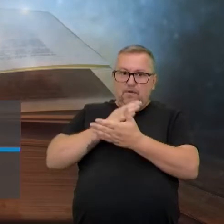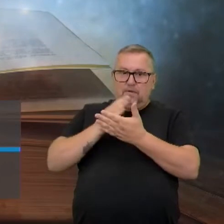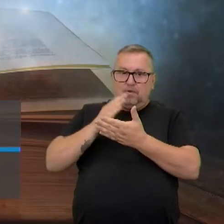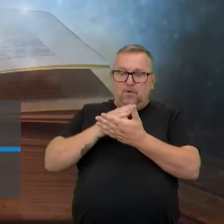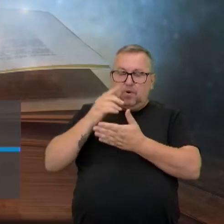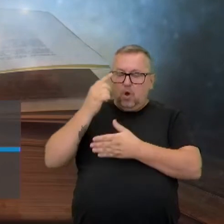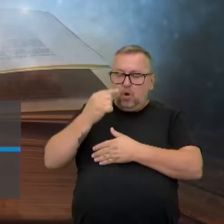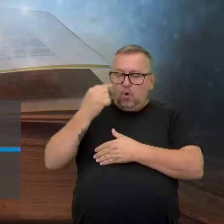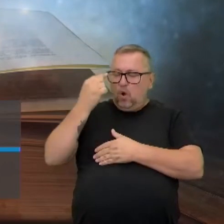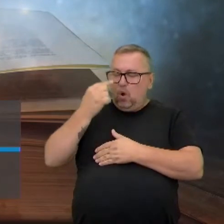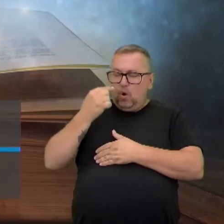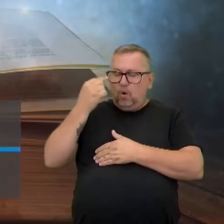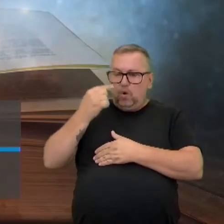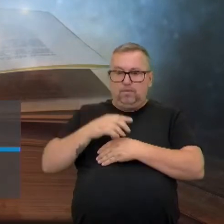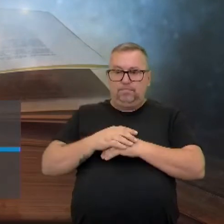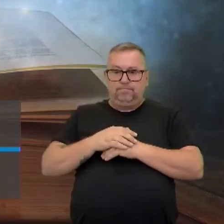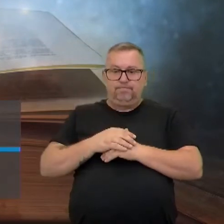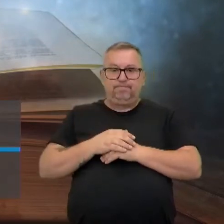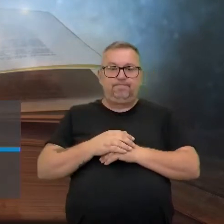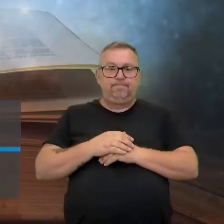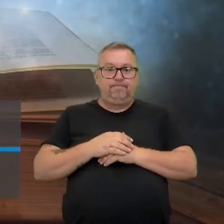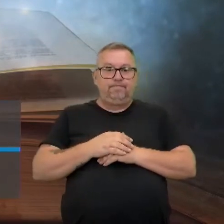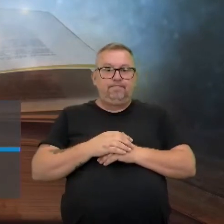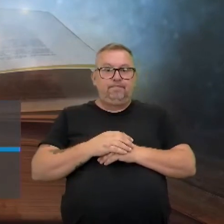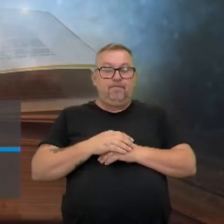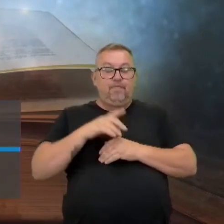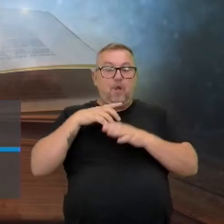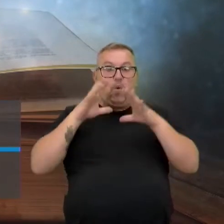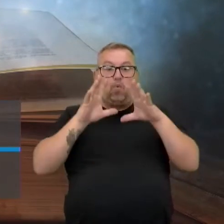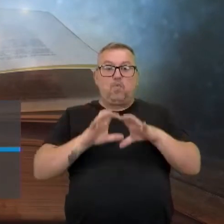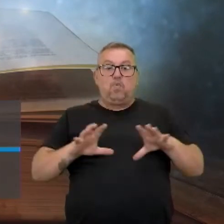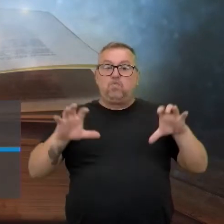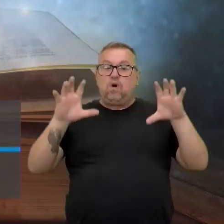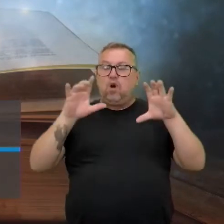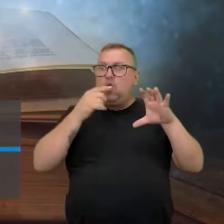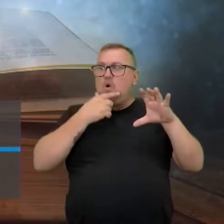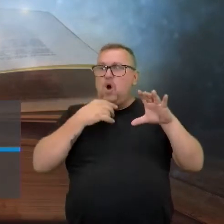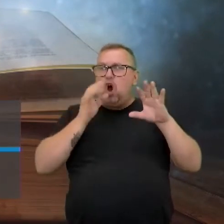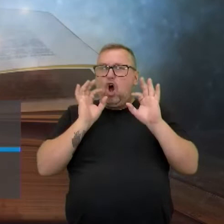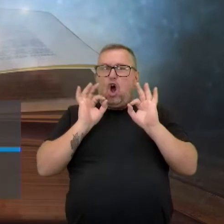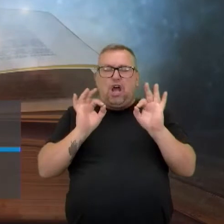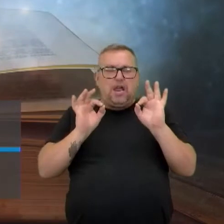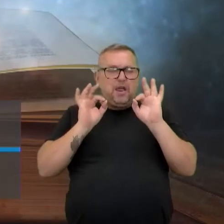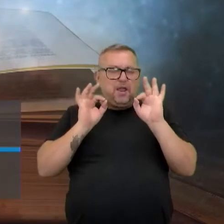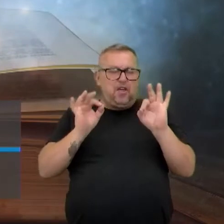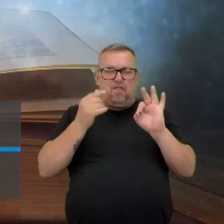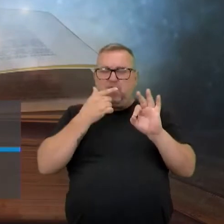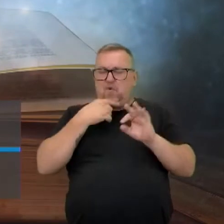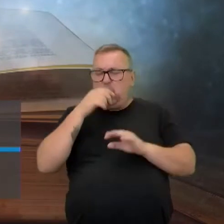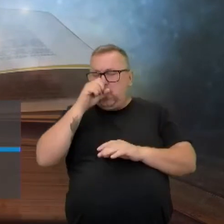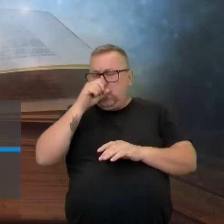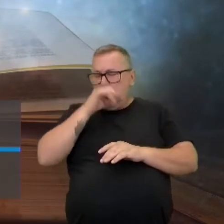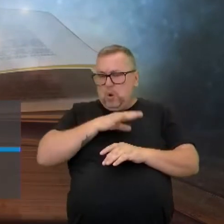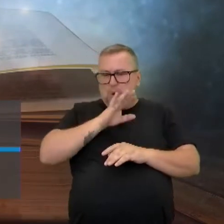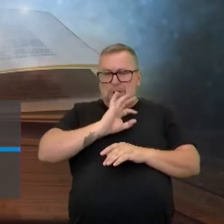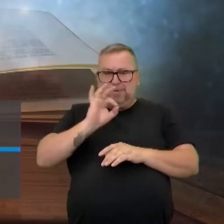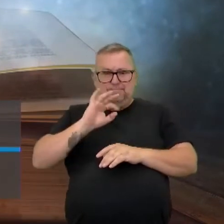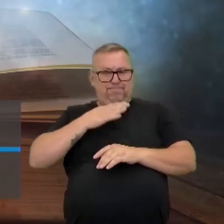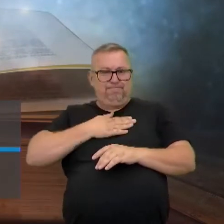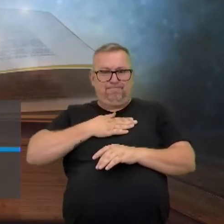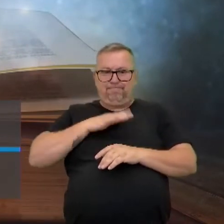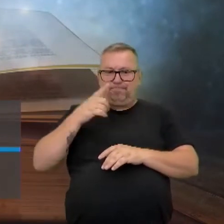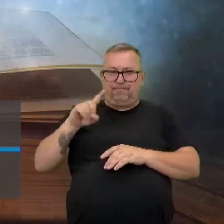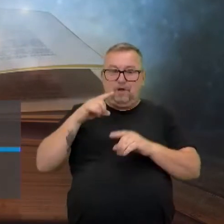cabeça. Olho, olho, enfim. E esse monstro, né, que era um cara horroroso, um cara mal educado, ninguém gostava dele.